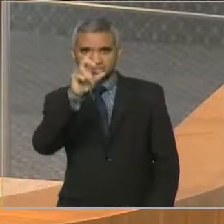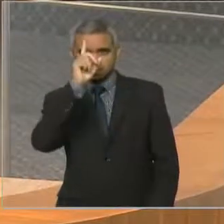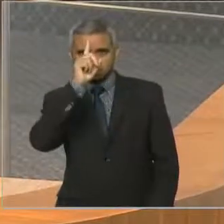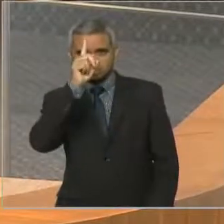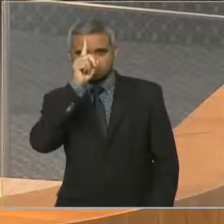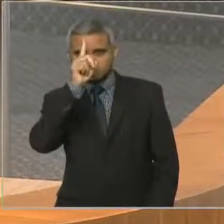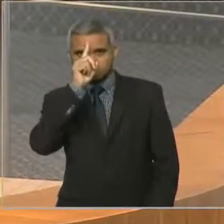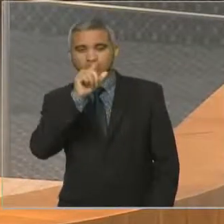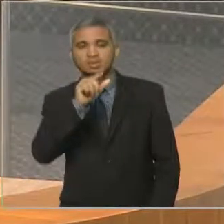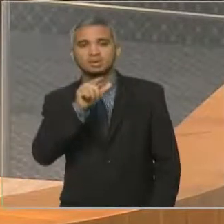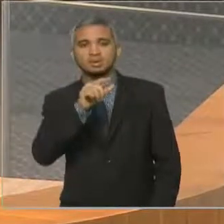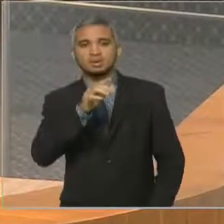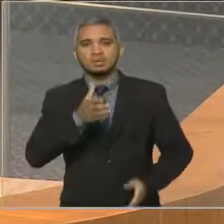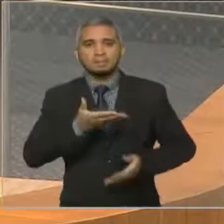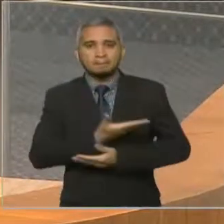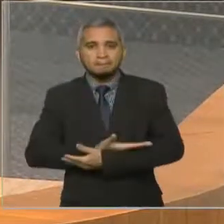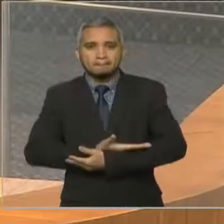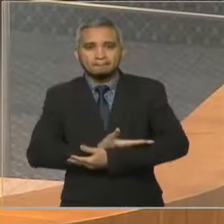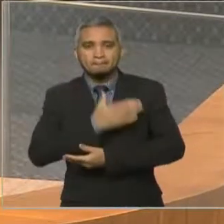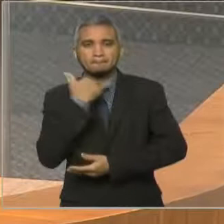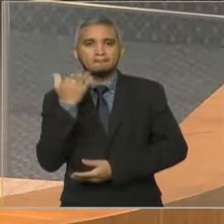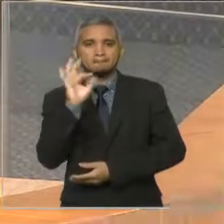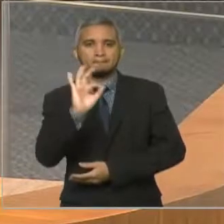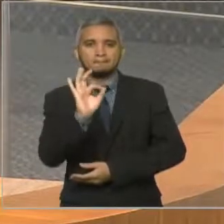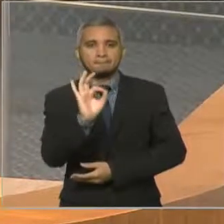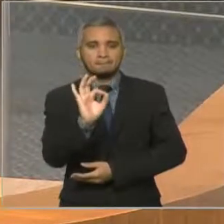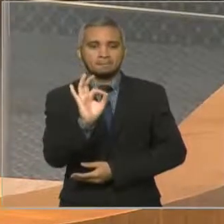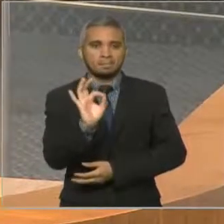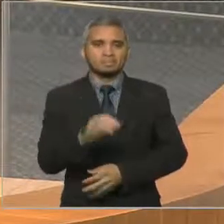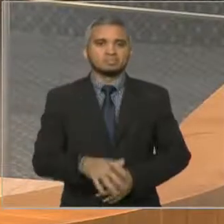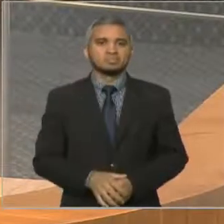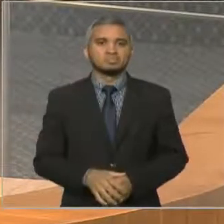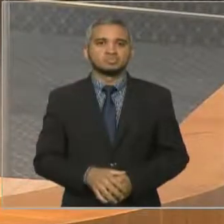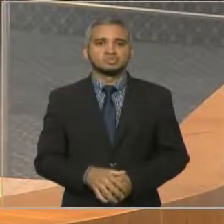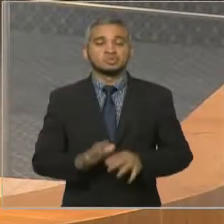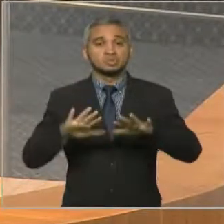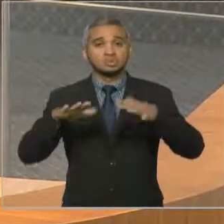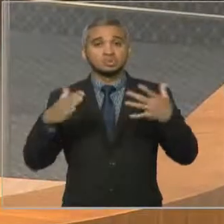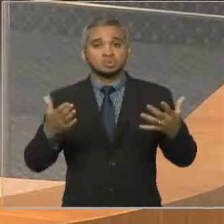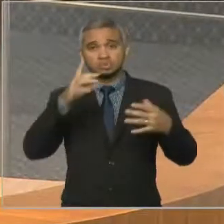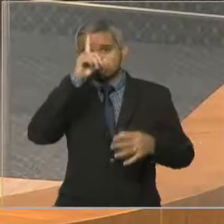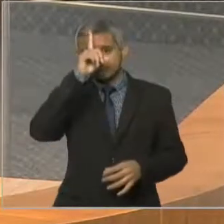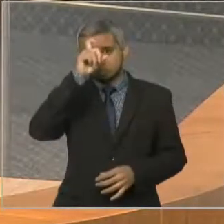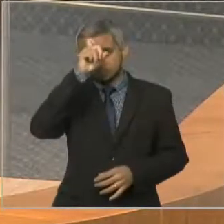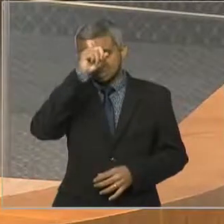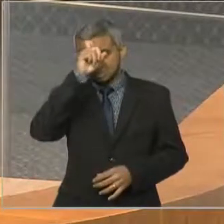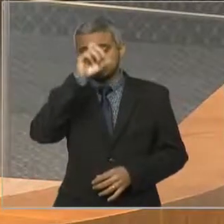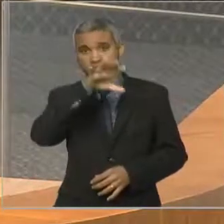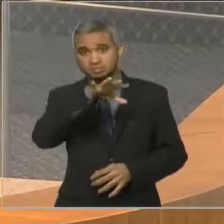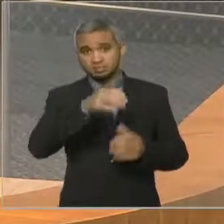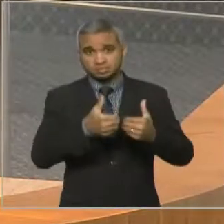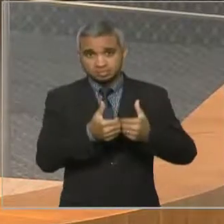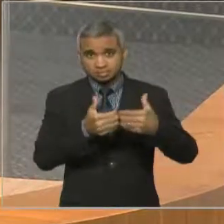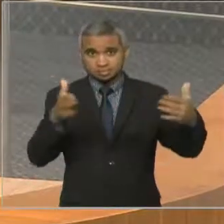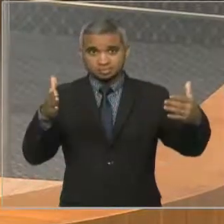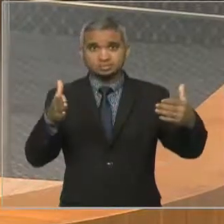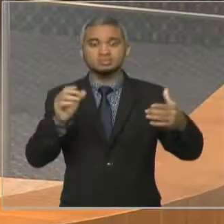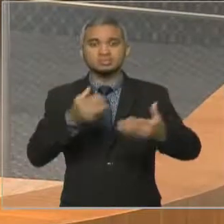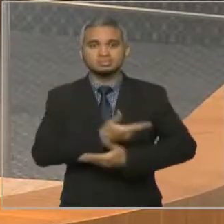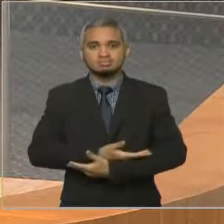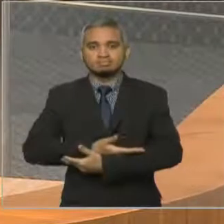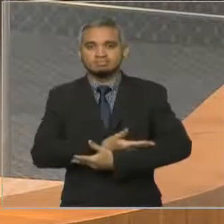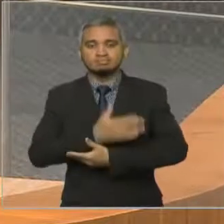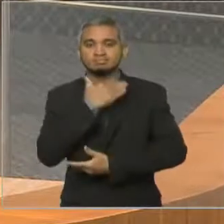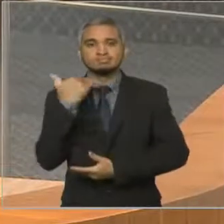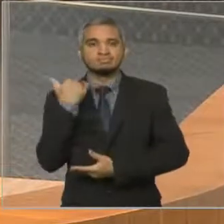que o Hospital Regional, feito pelo nosso governador Flávio Dino, foi entregue à população, não houve mais nenhuma morte materna. Isso é uma grande